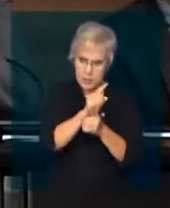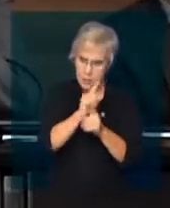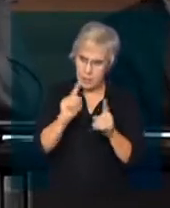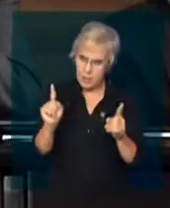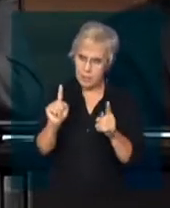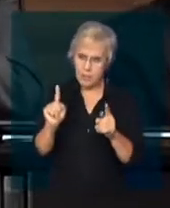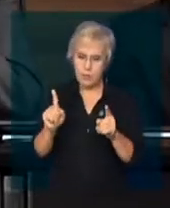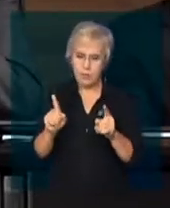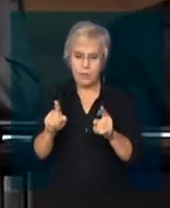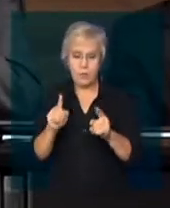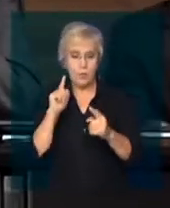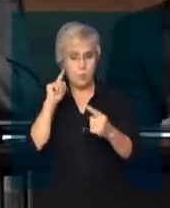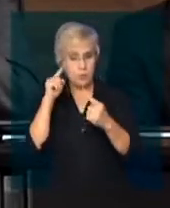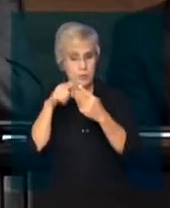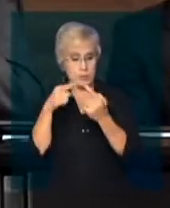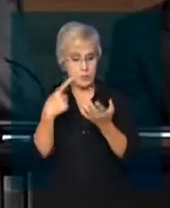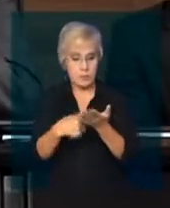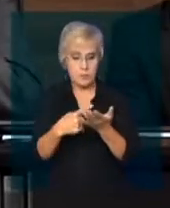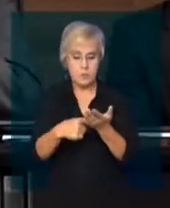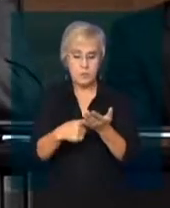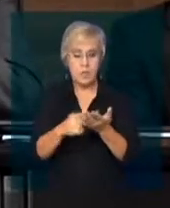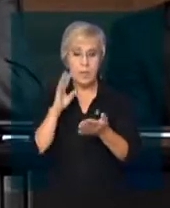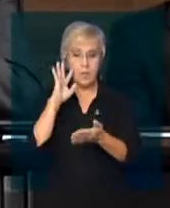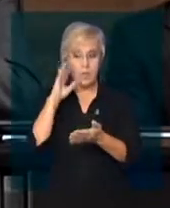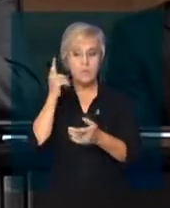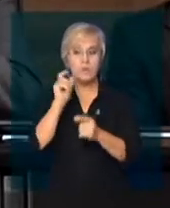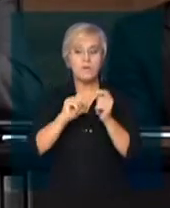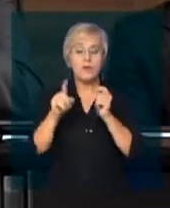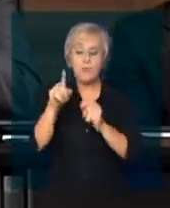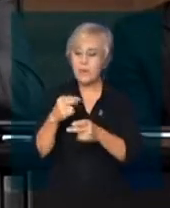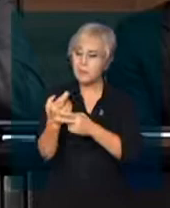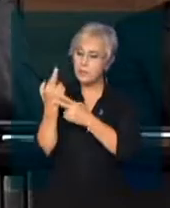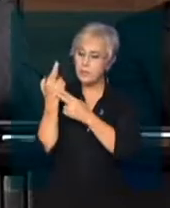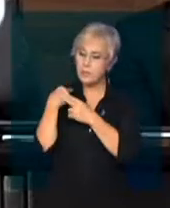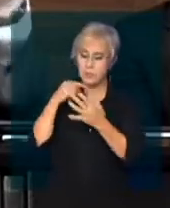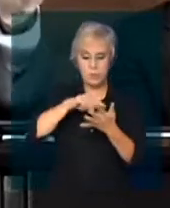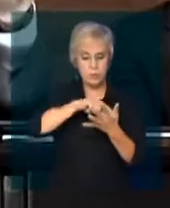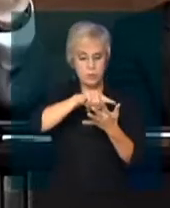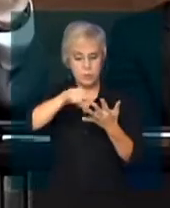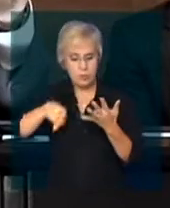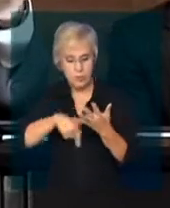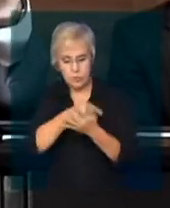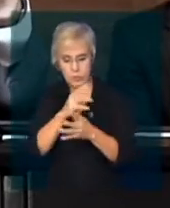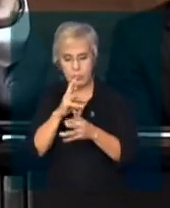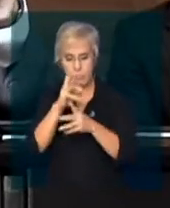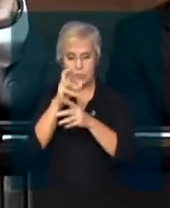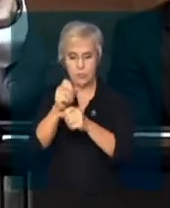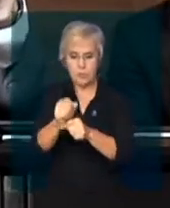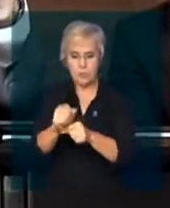do pacto é definir as obrigações e como financiá-las. Se a gente fugir do foco,